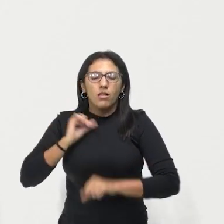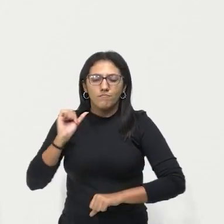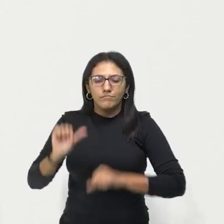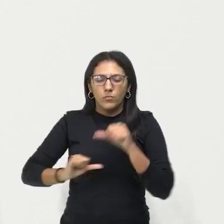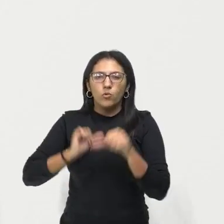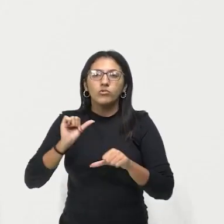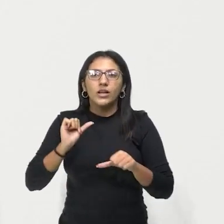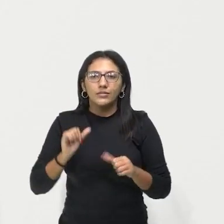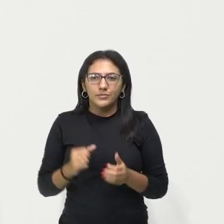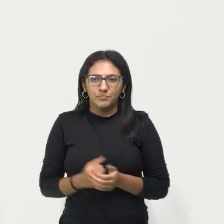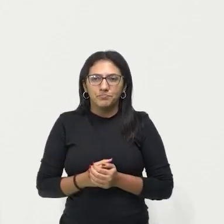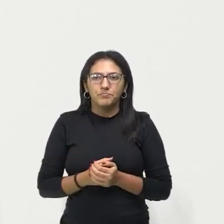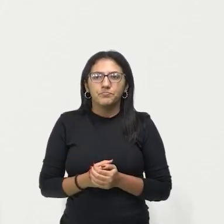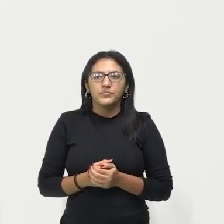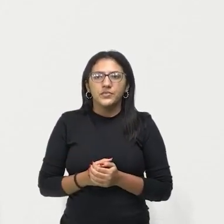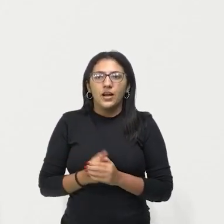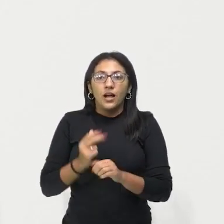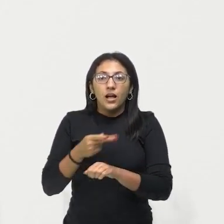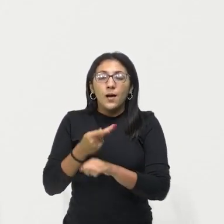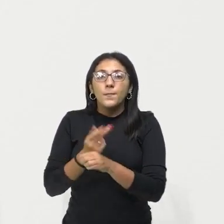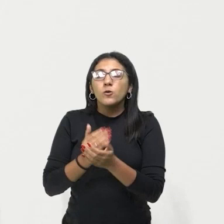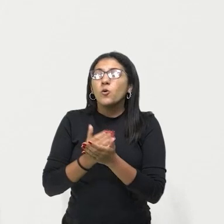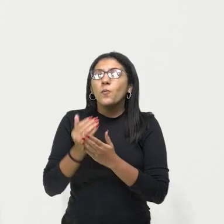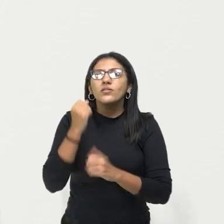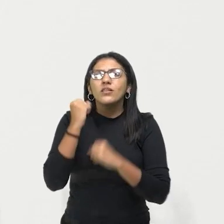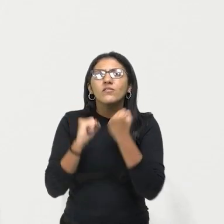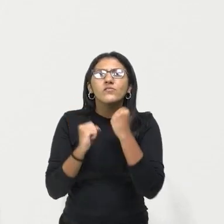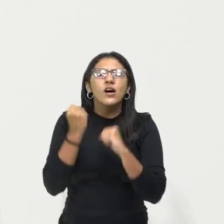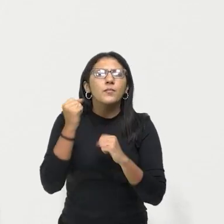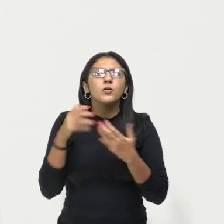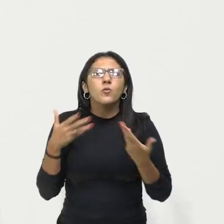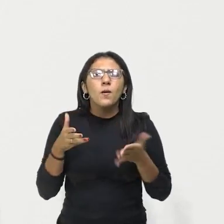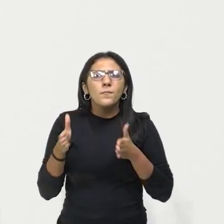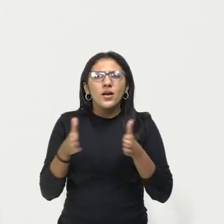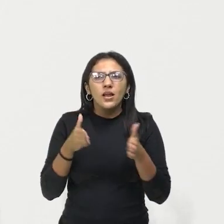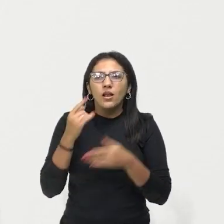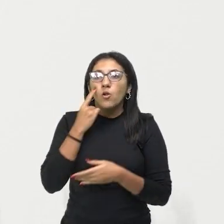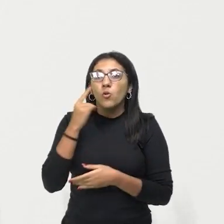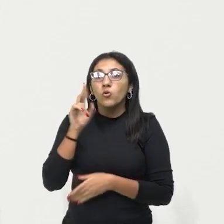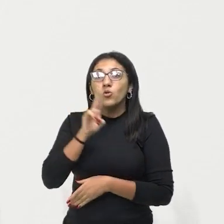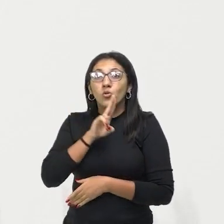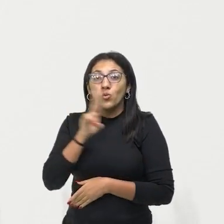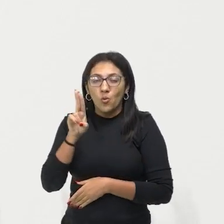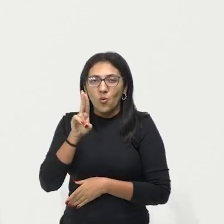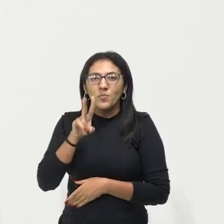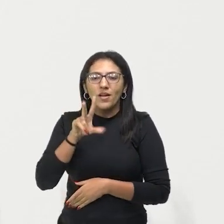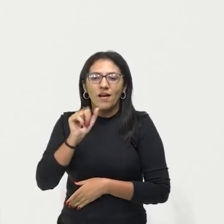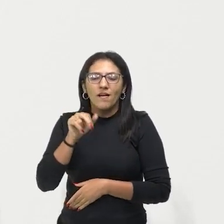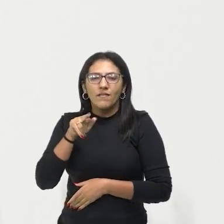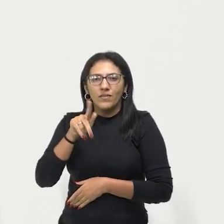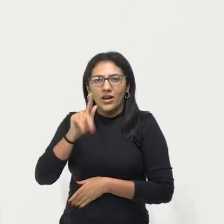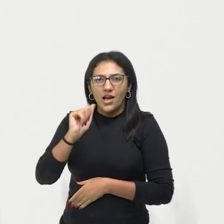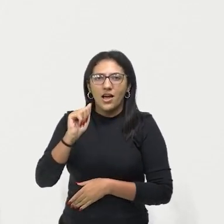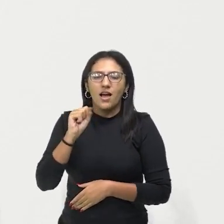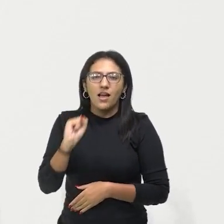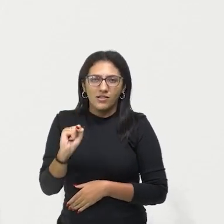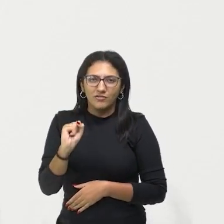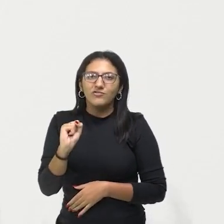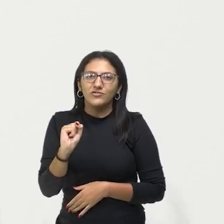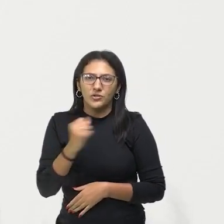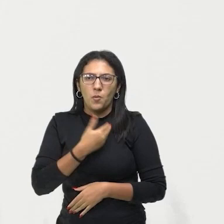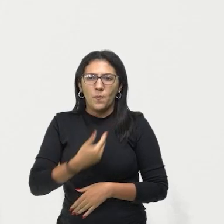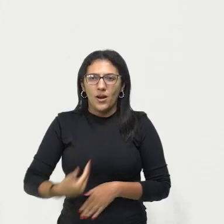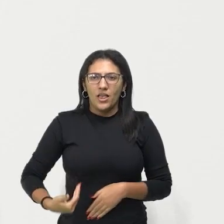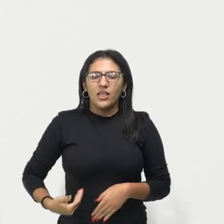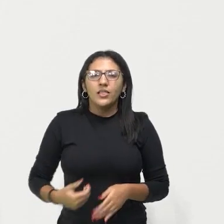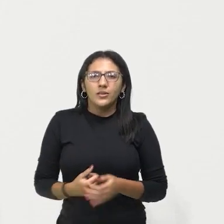sistema. Quando vem as primeiras fábricas para o Brasil? No governo desse senhor aqui chamado Getúlio Vargas. Uma curiosidade,